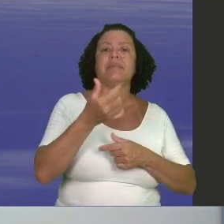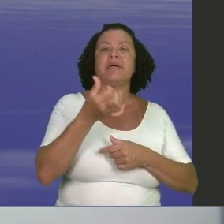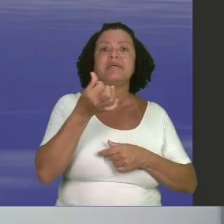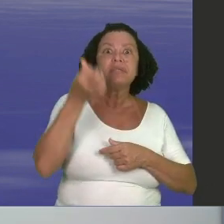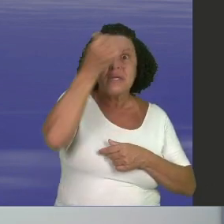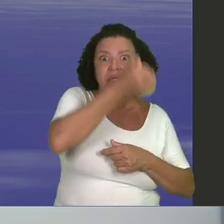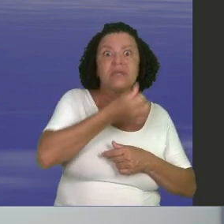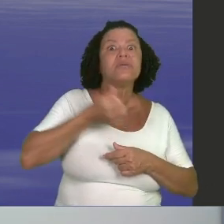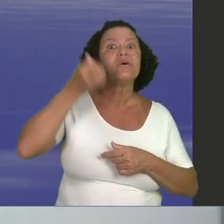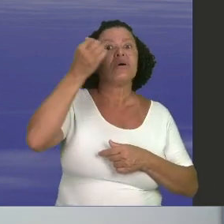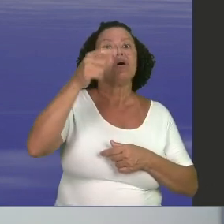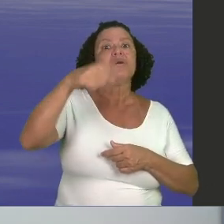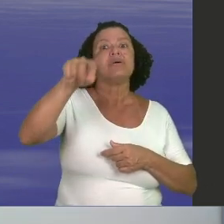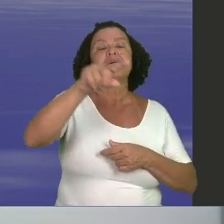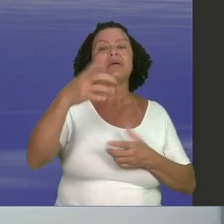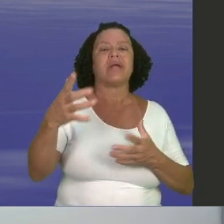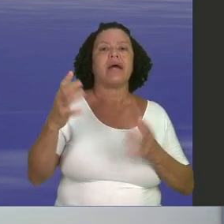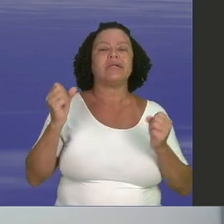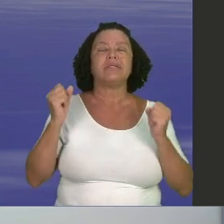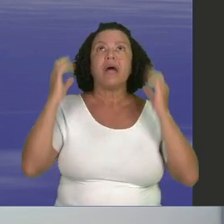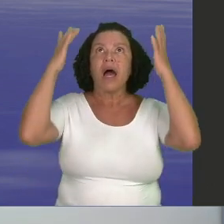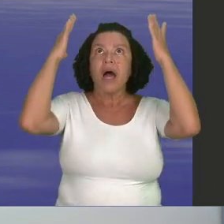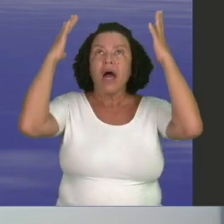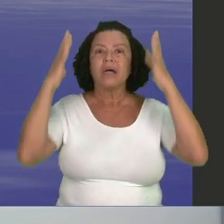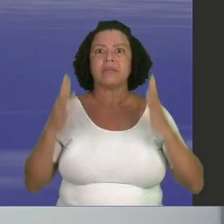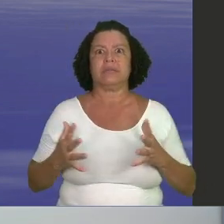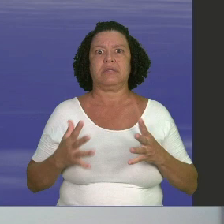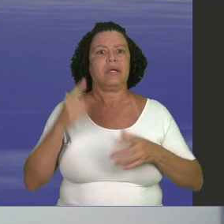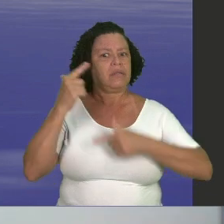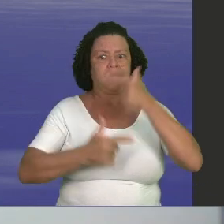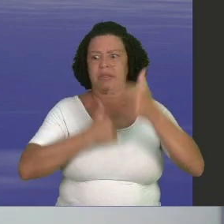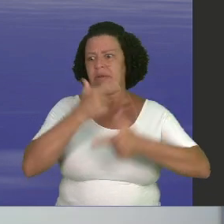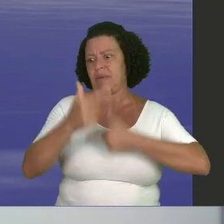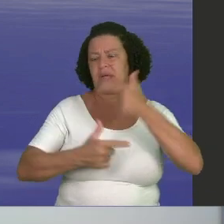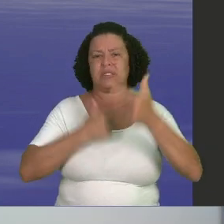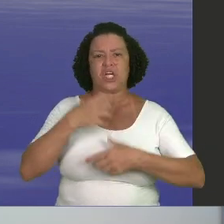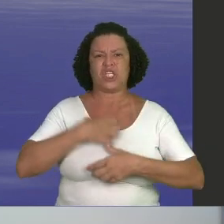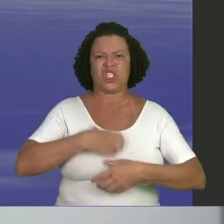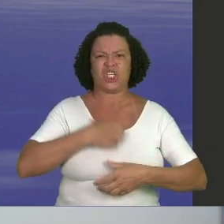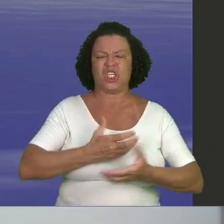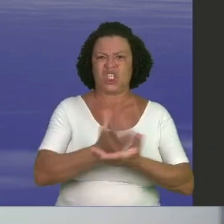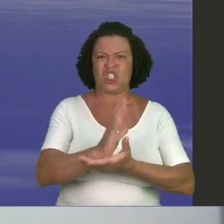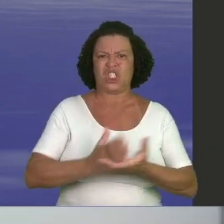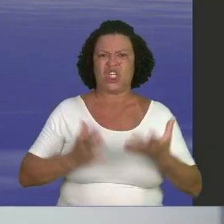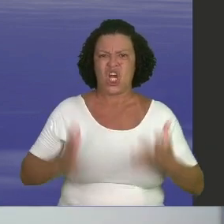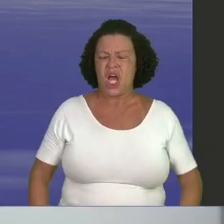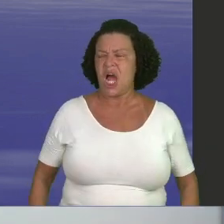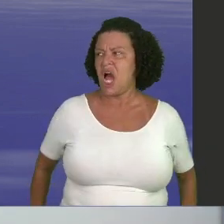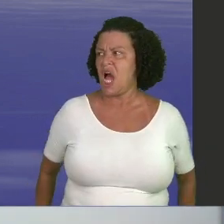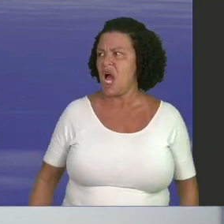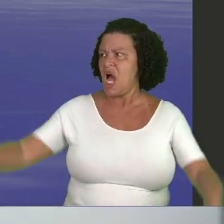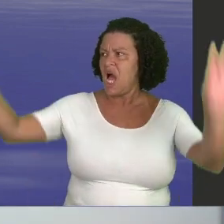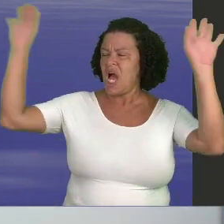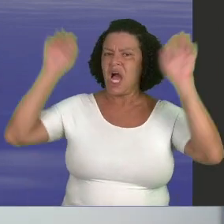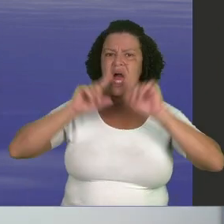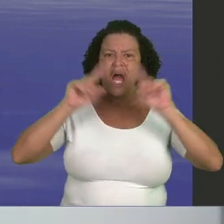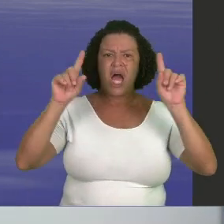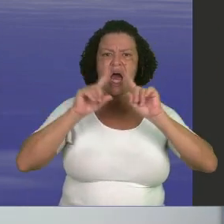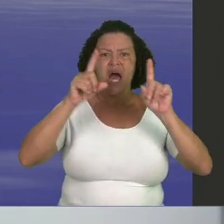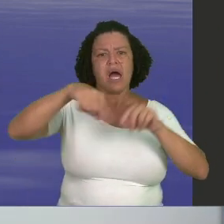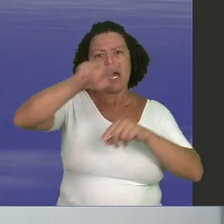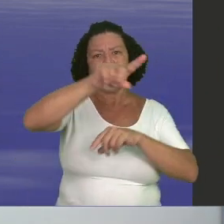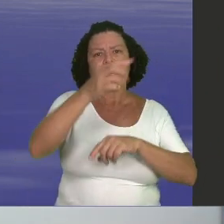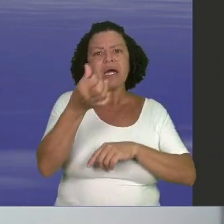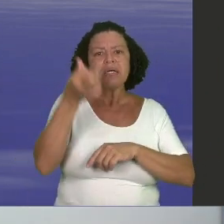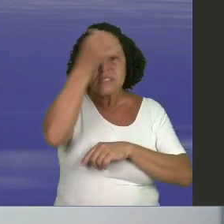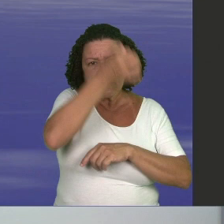6 horas, mas às vezes é um negócio tão estressante, trabalhando com rebeldia, com chateação, com reclamação, que às vezes aquelas 6 horas